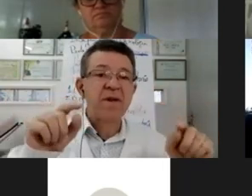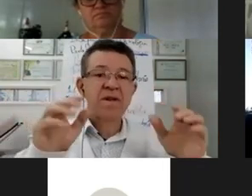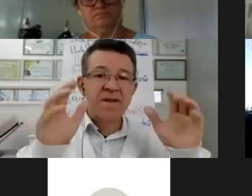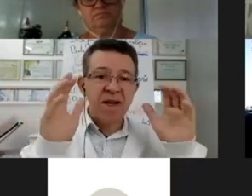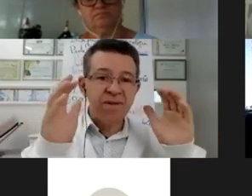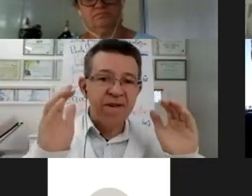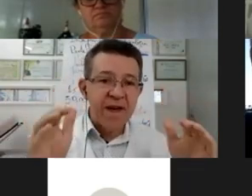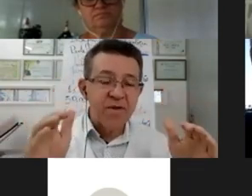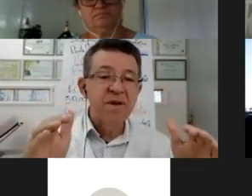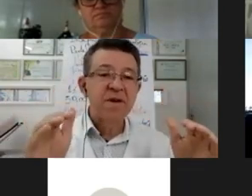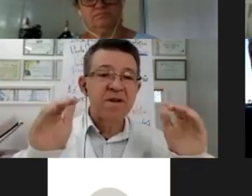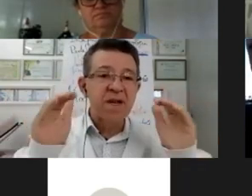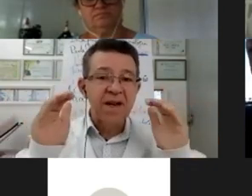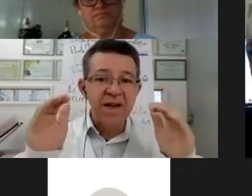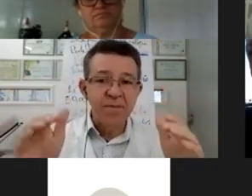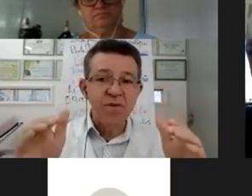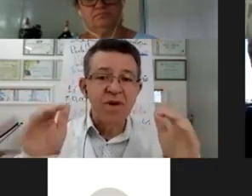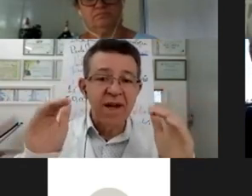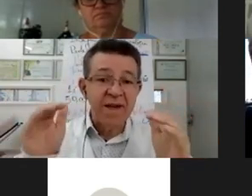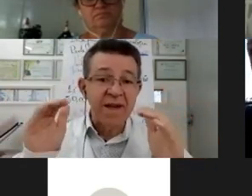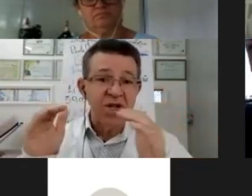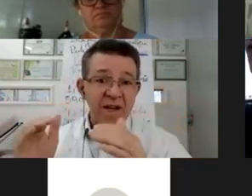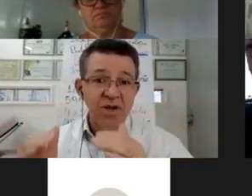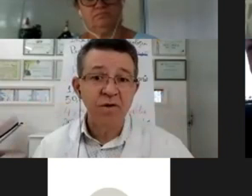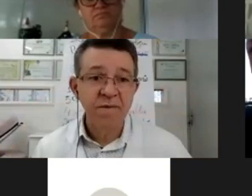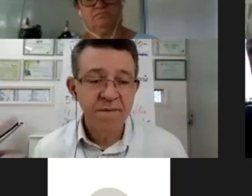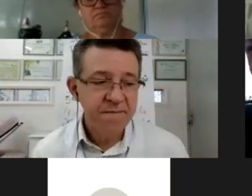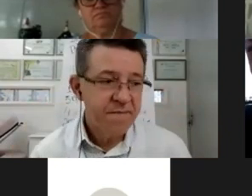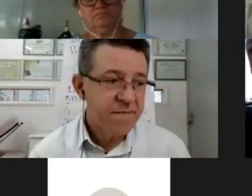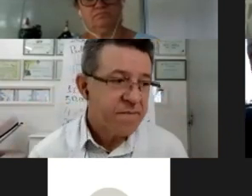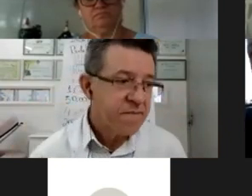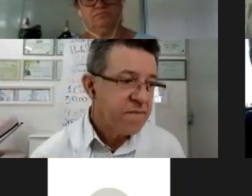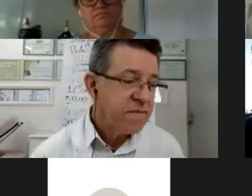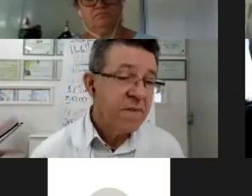igual severo desequilíbrio energético.